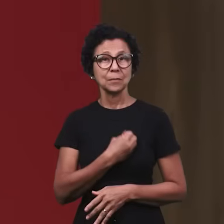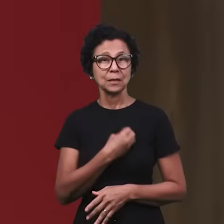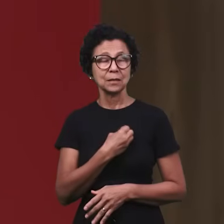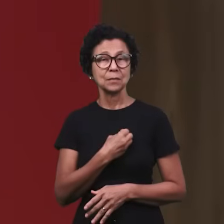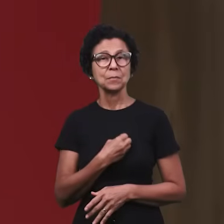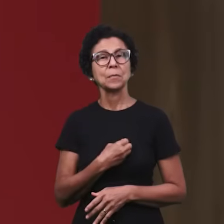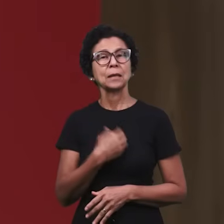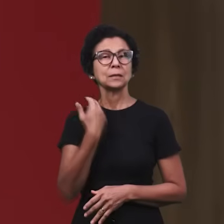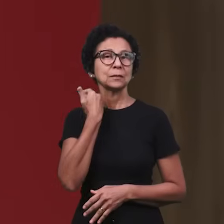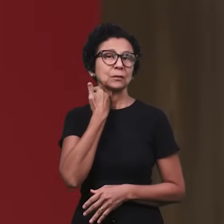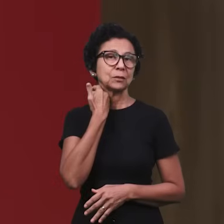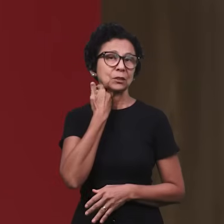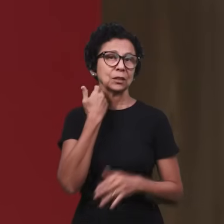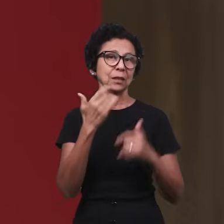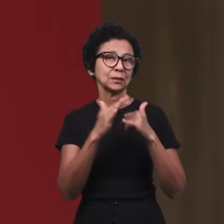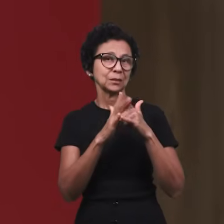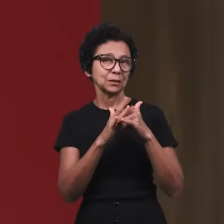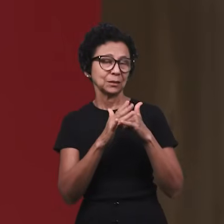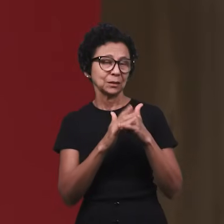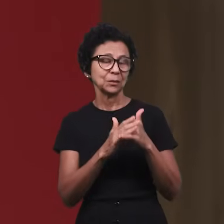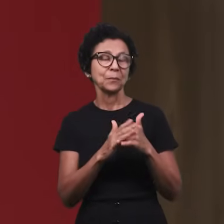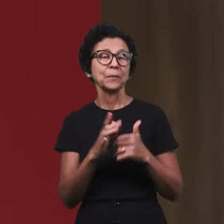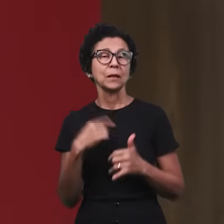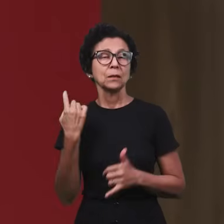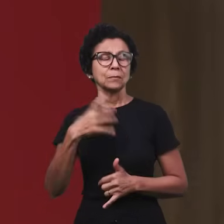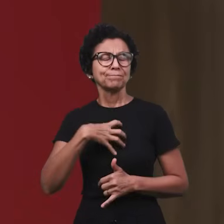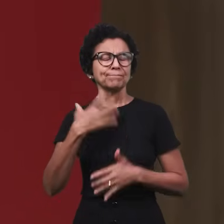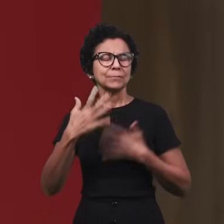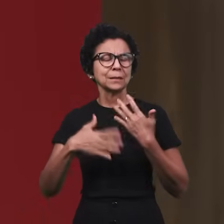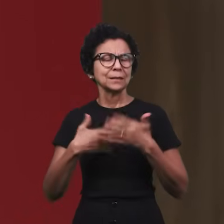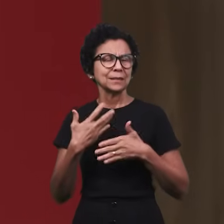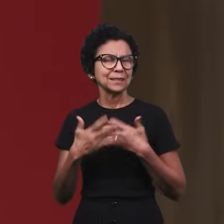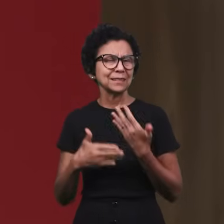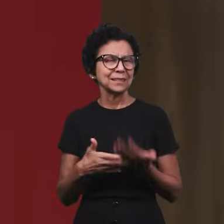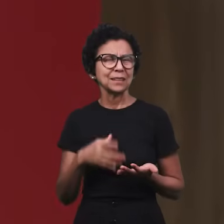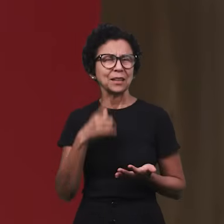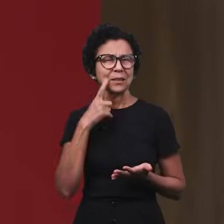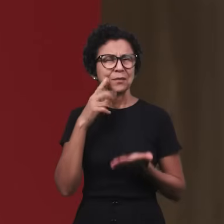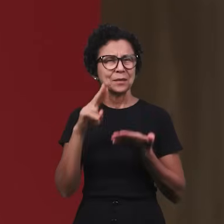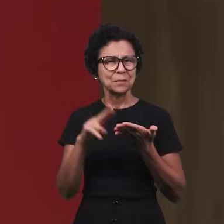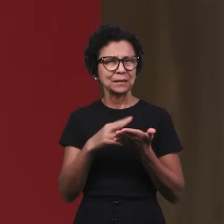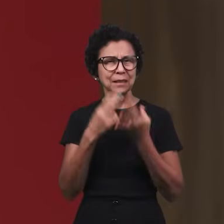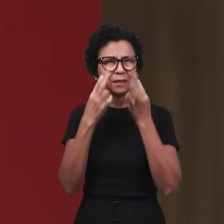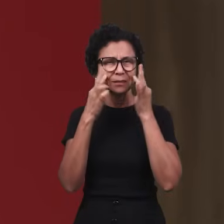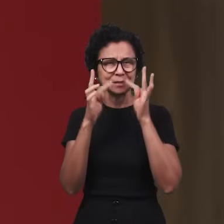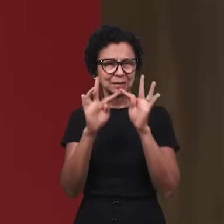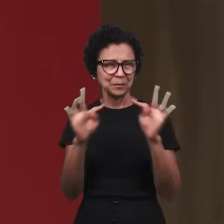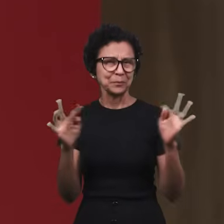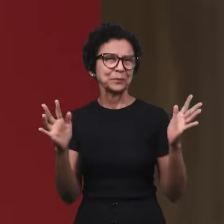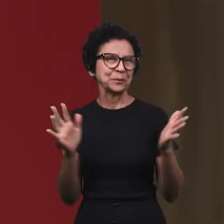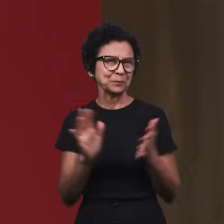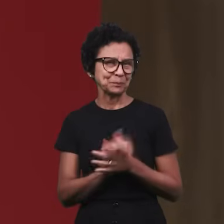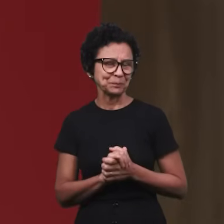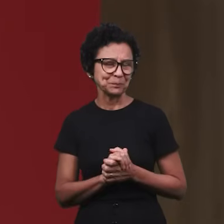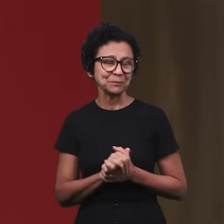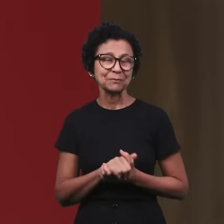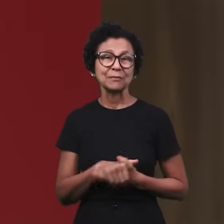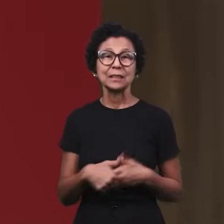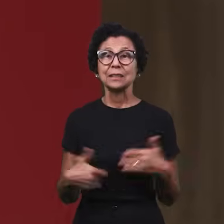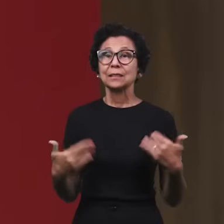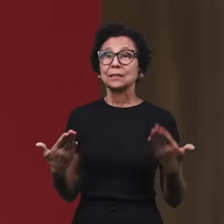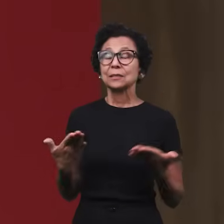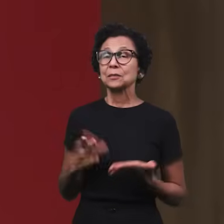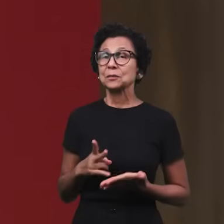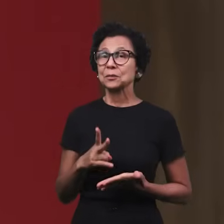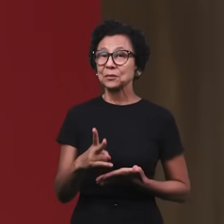é uma alegria ler as mensagens, as experiências e os testemunhos que vocês nos enviam. Hoje vamos